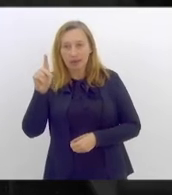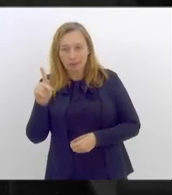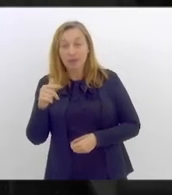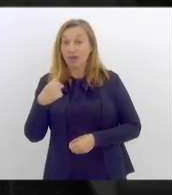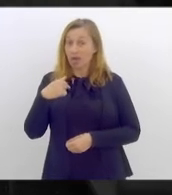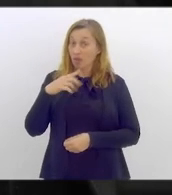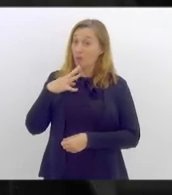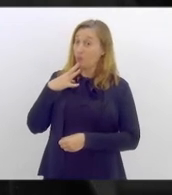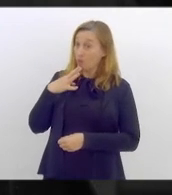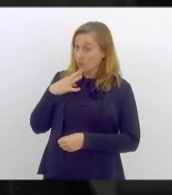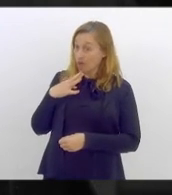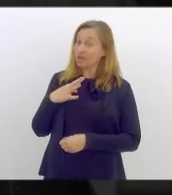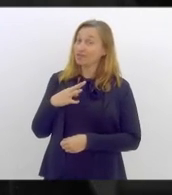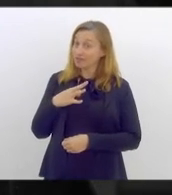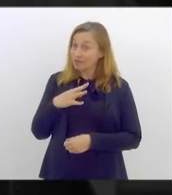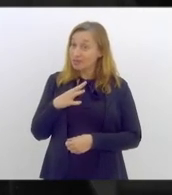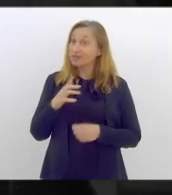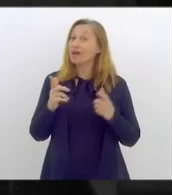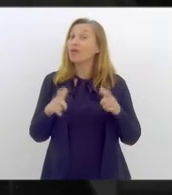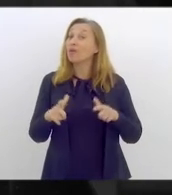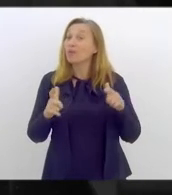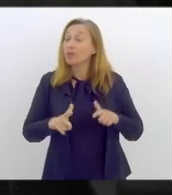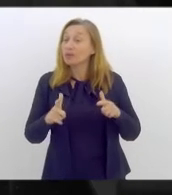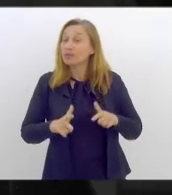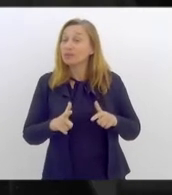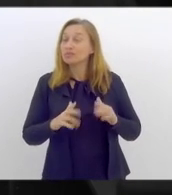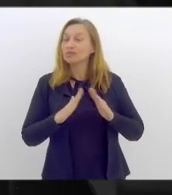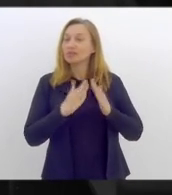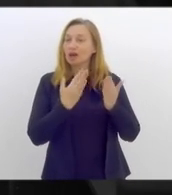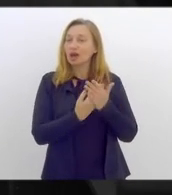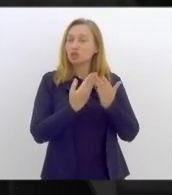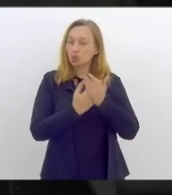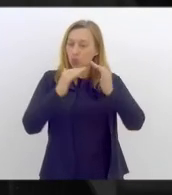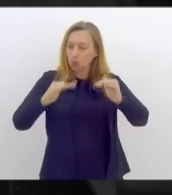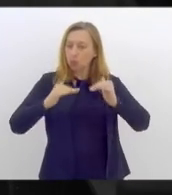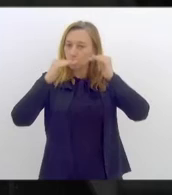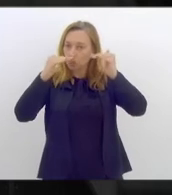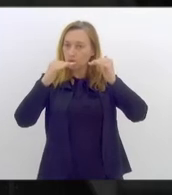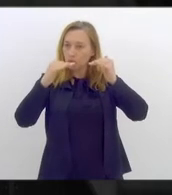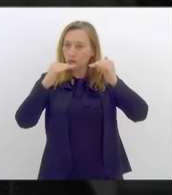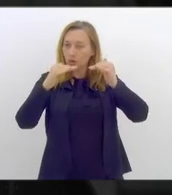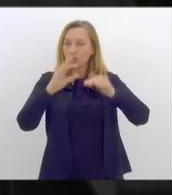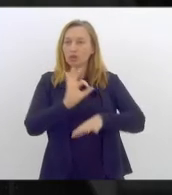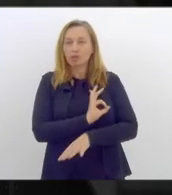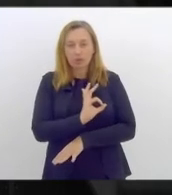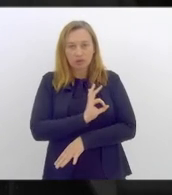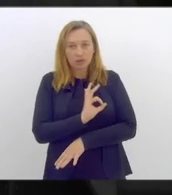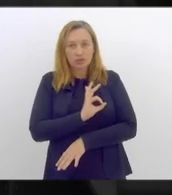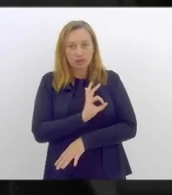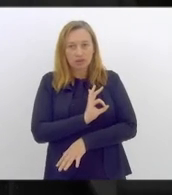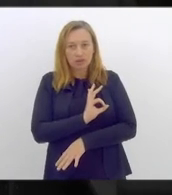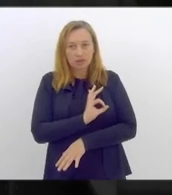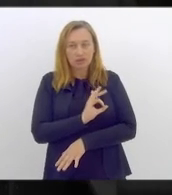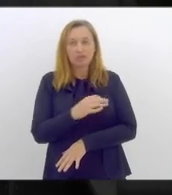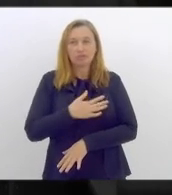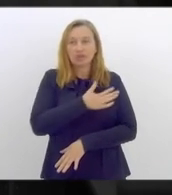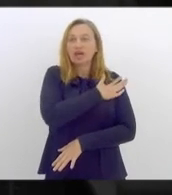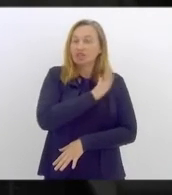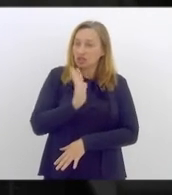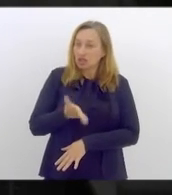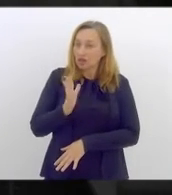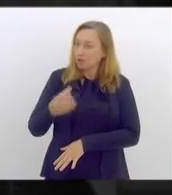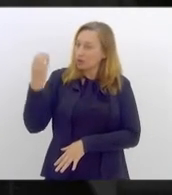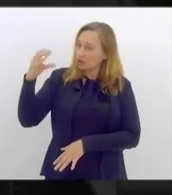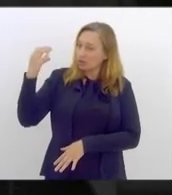inclusive onde funciona a Escola Superior da Polícia Militar já funcionou em Niterói depois